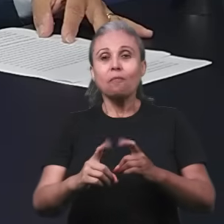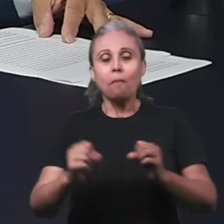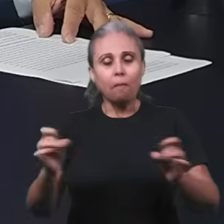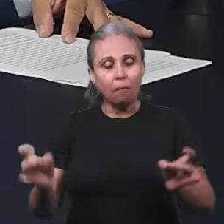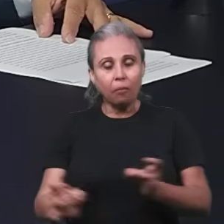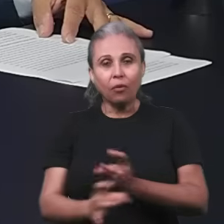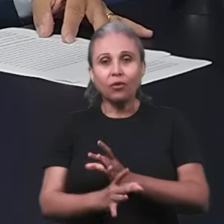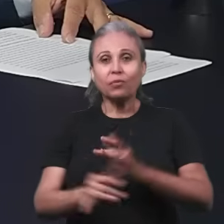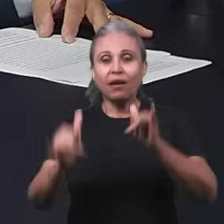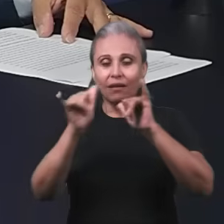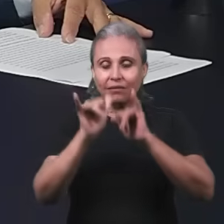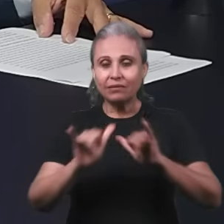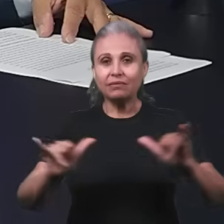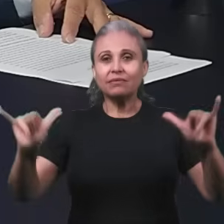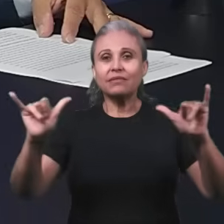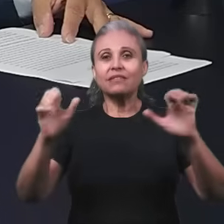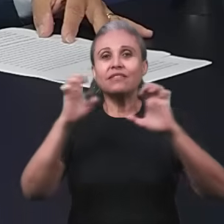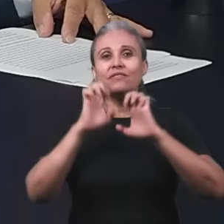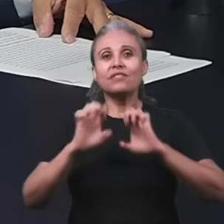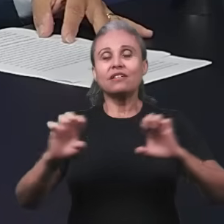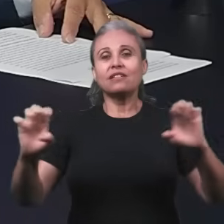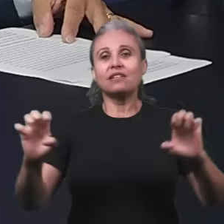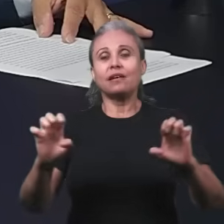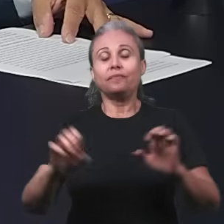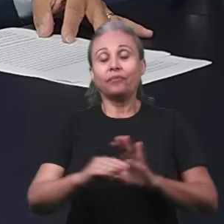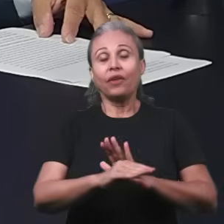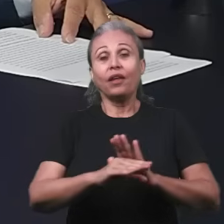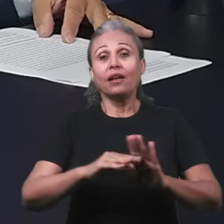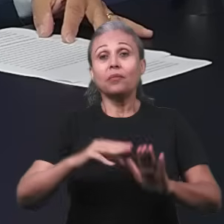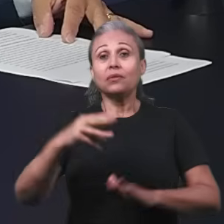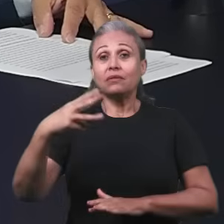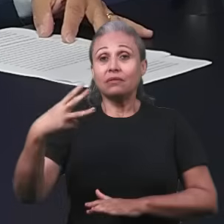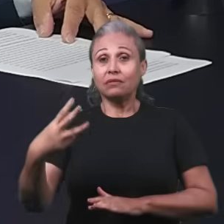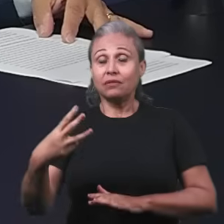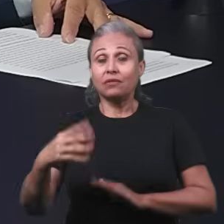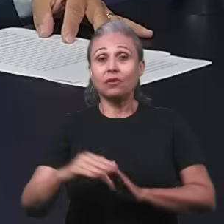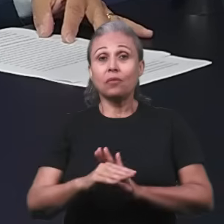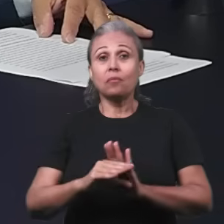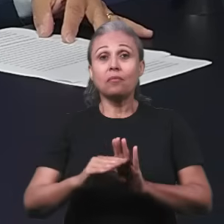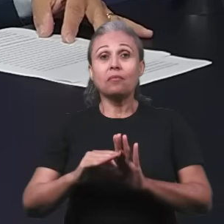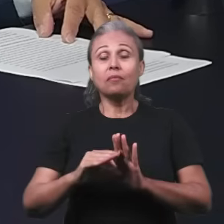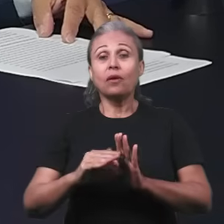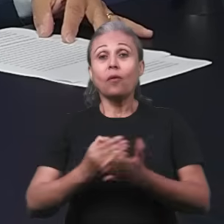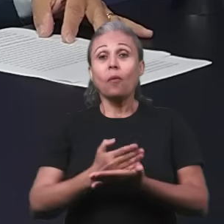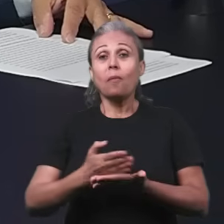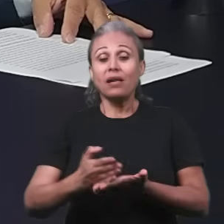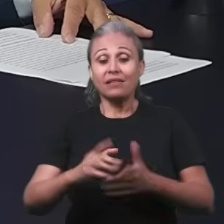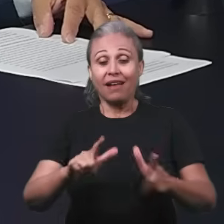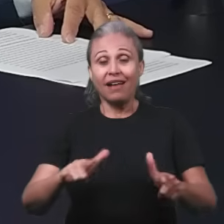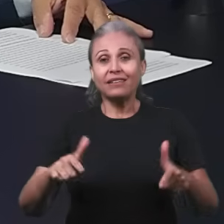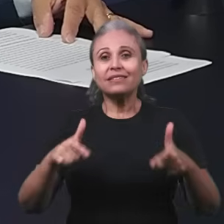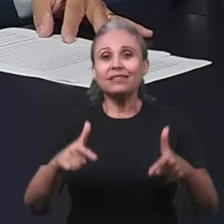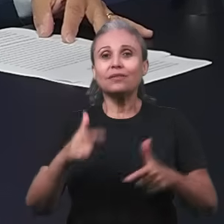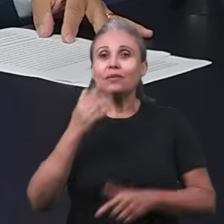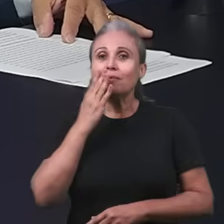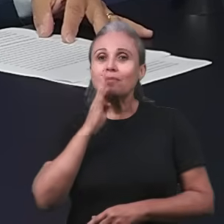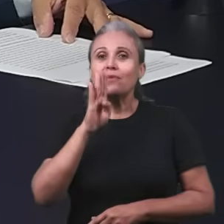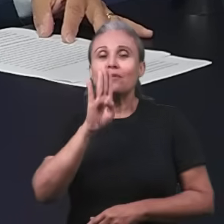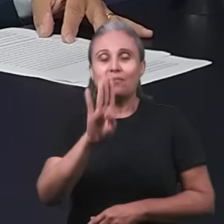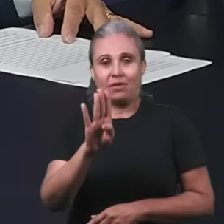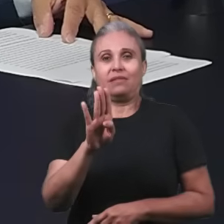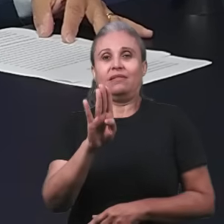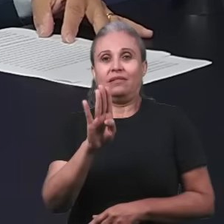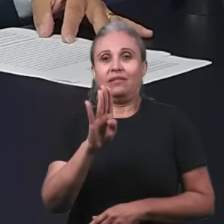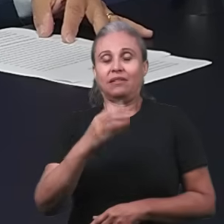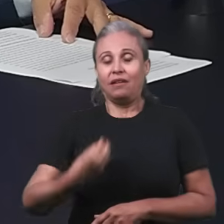povos. E o capítulo 3 começa, então, a operação maravilhosa dessa promessa do Senhor sobre a